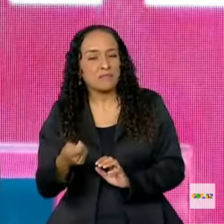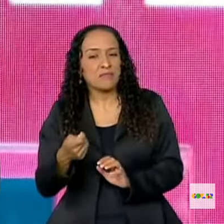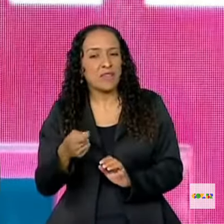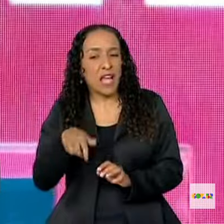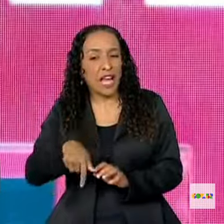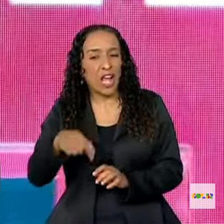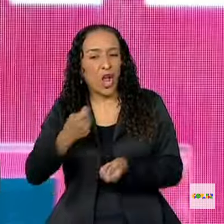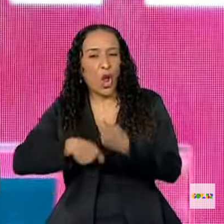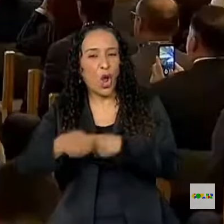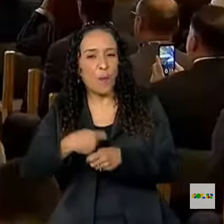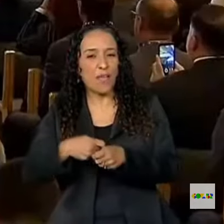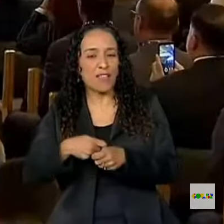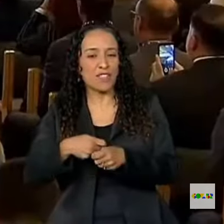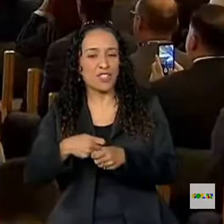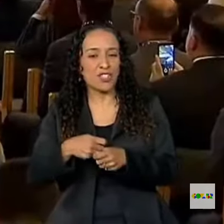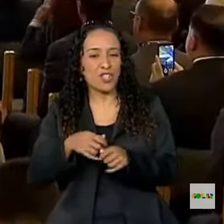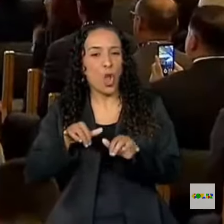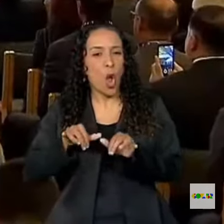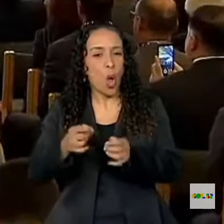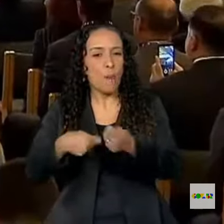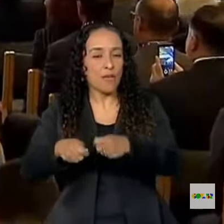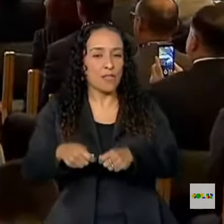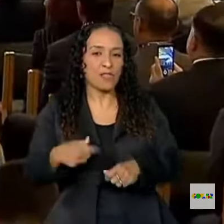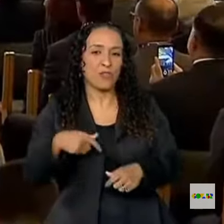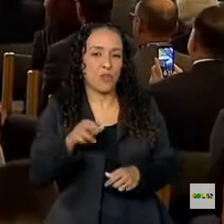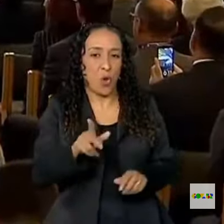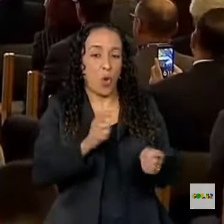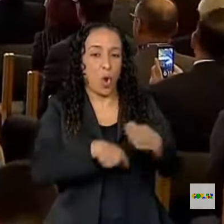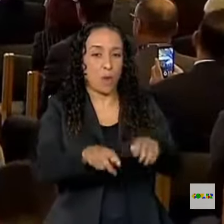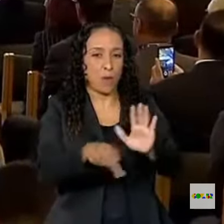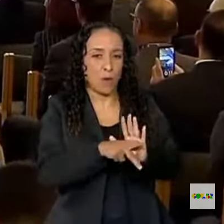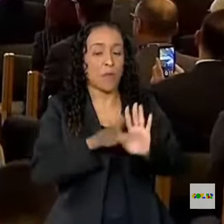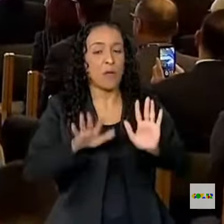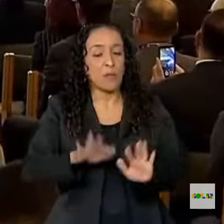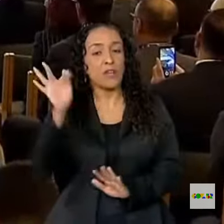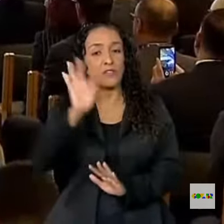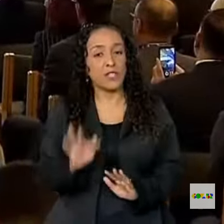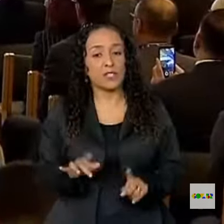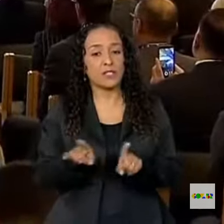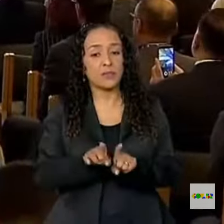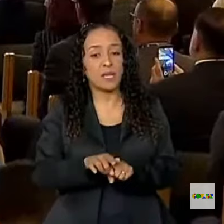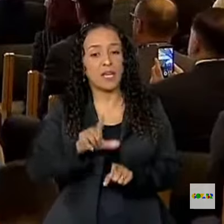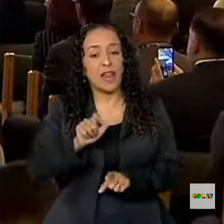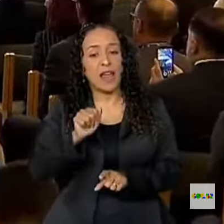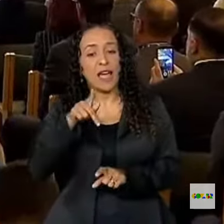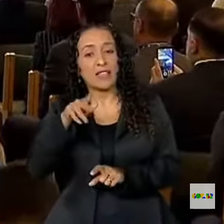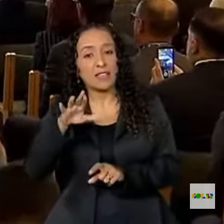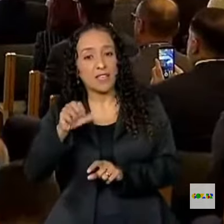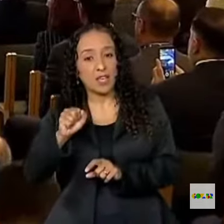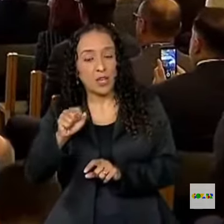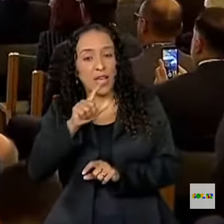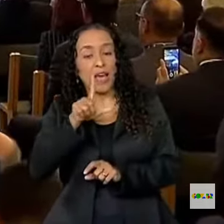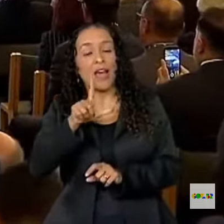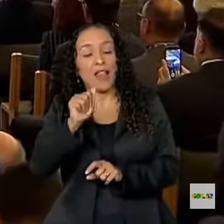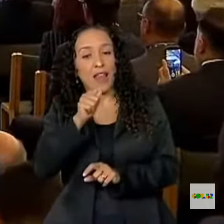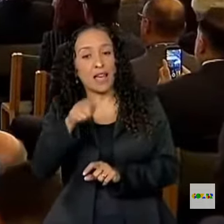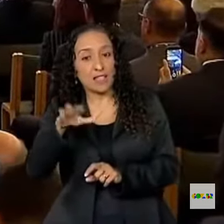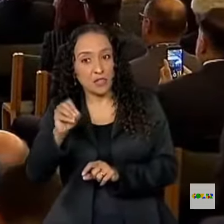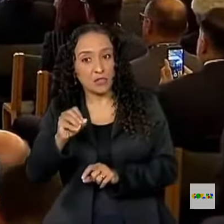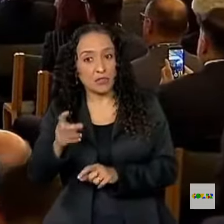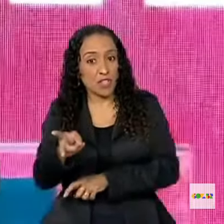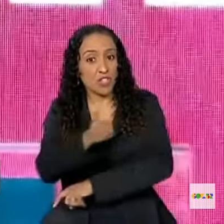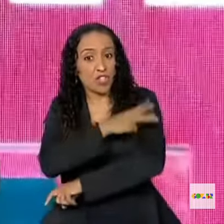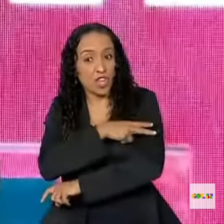comércio não cuida muito da economia e fico muito feliz aqui que meu amigo L foi escolido chefe de gabinete da futura